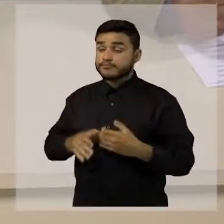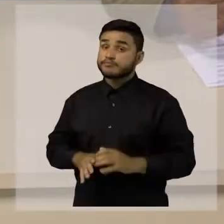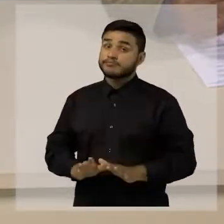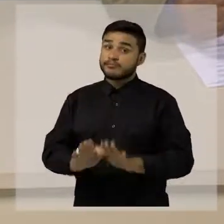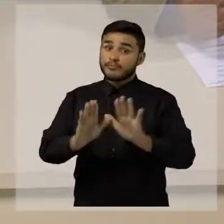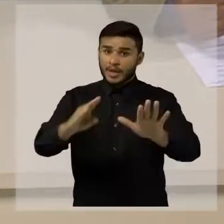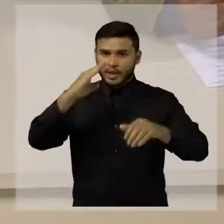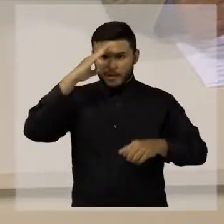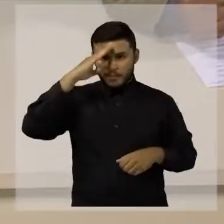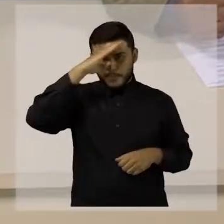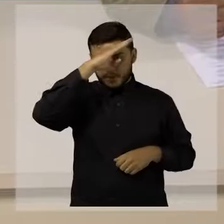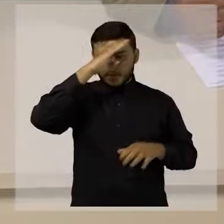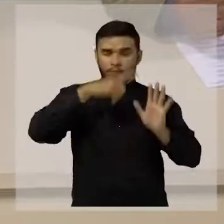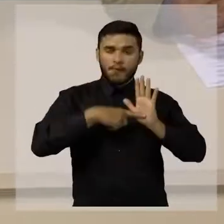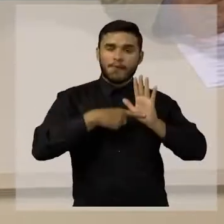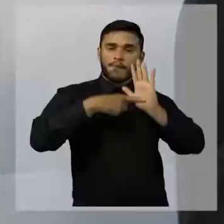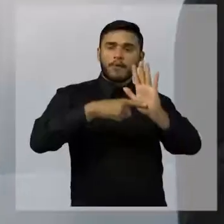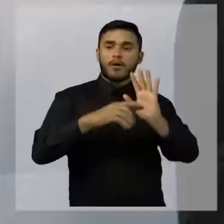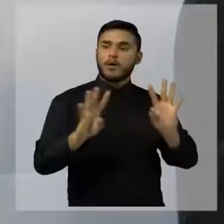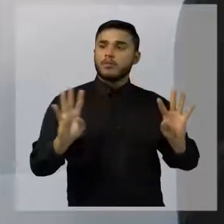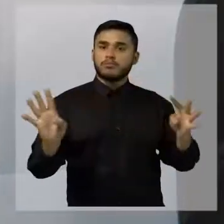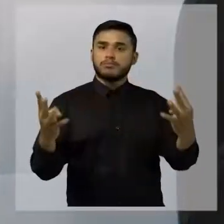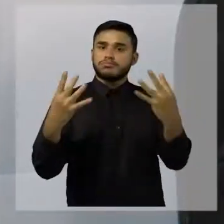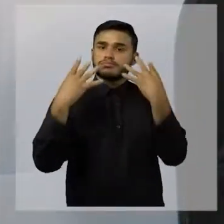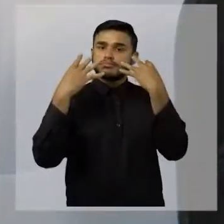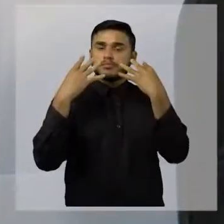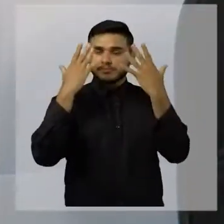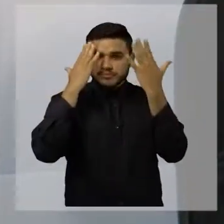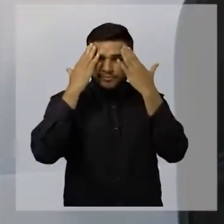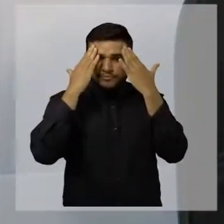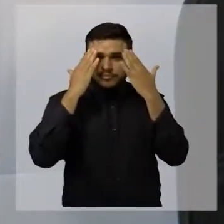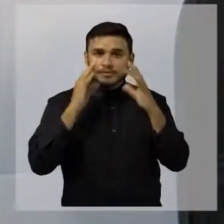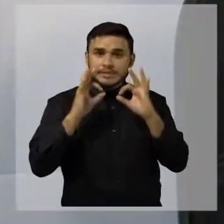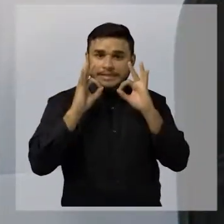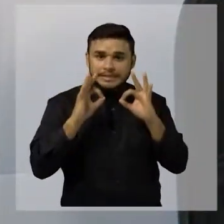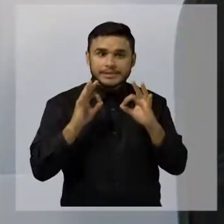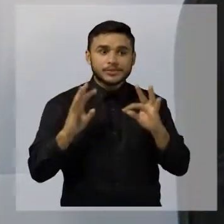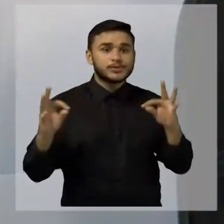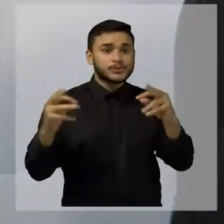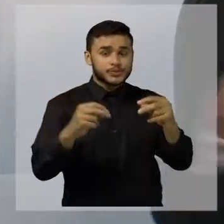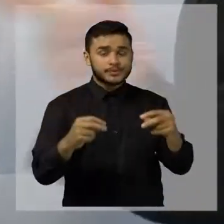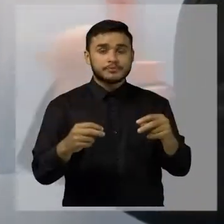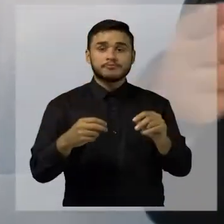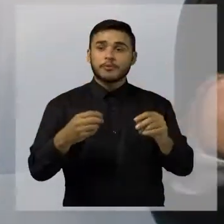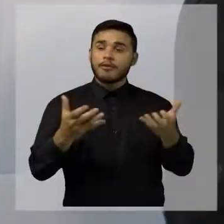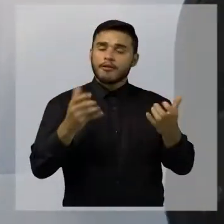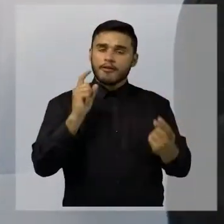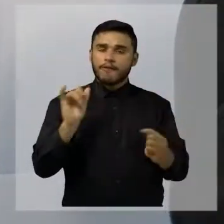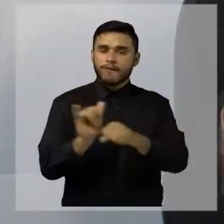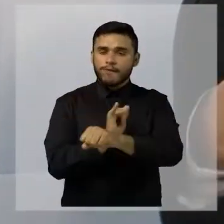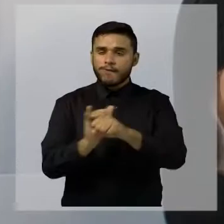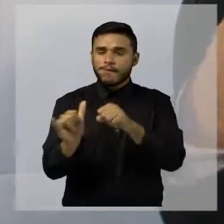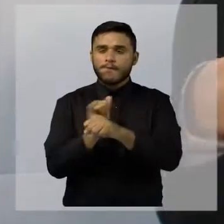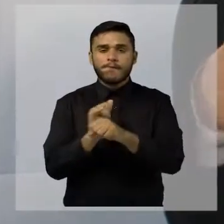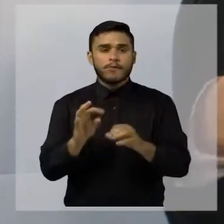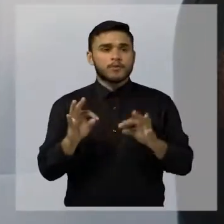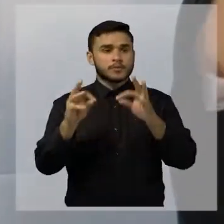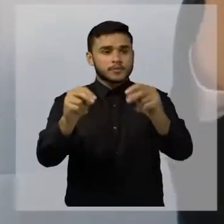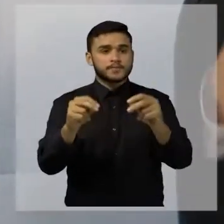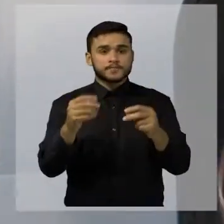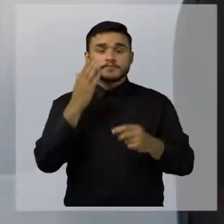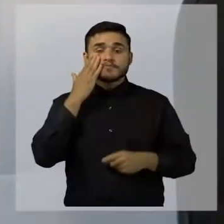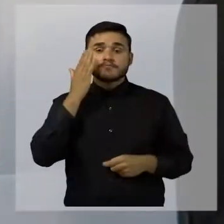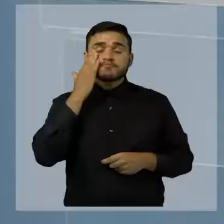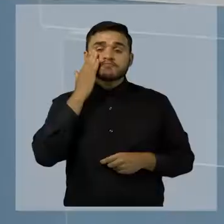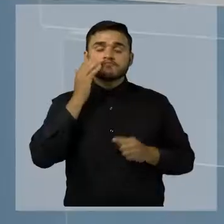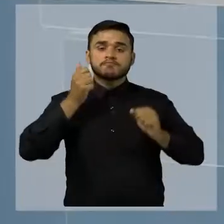Messias Bolsonaro surfou numa onda propositiva ou positiva. Propositiva no sentido de que ele usou muito bem